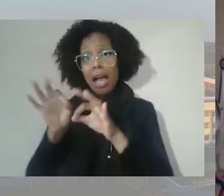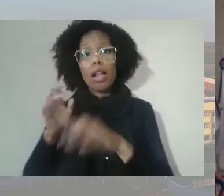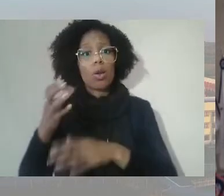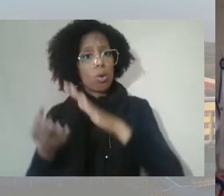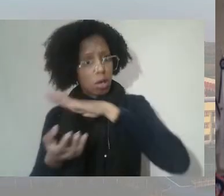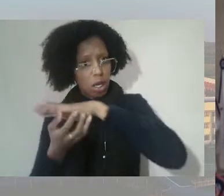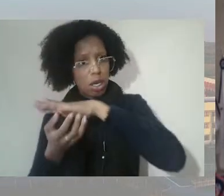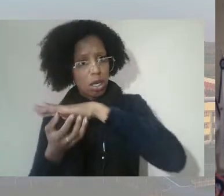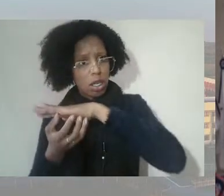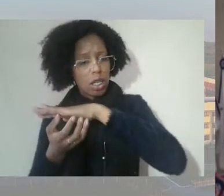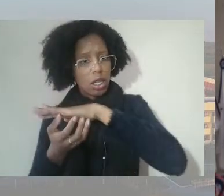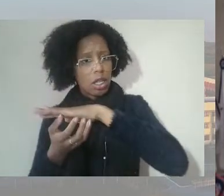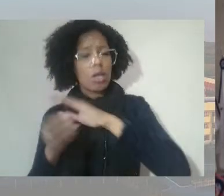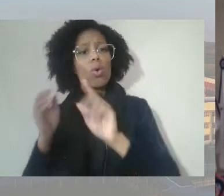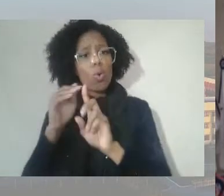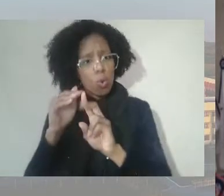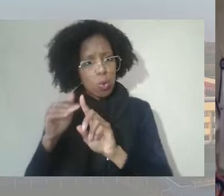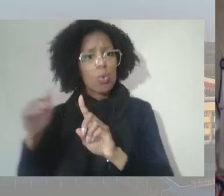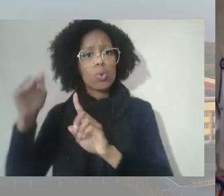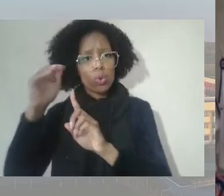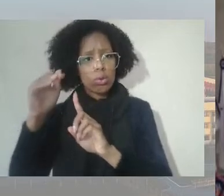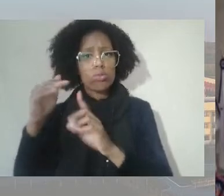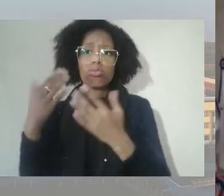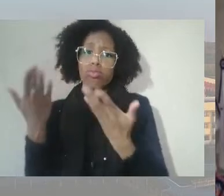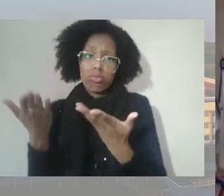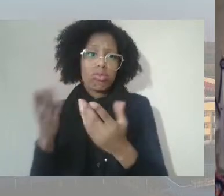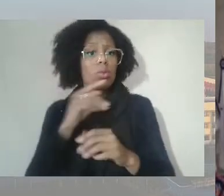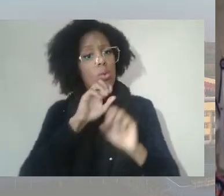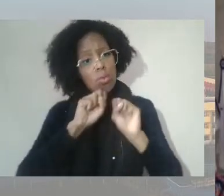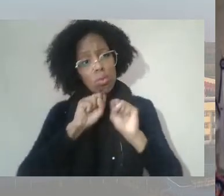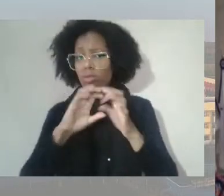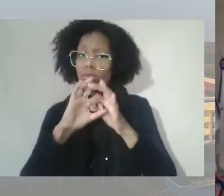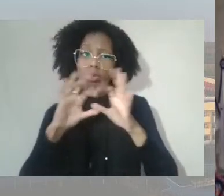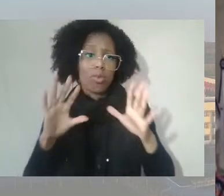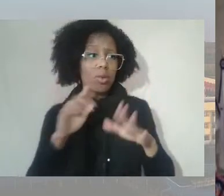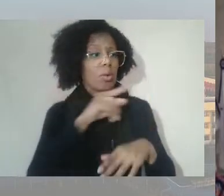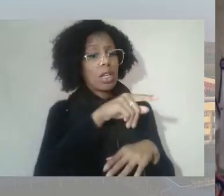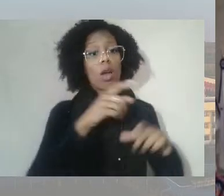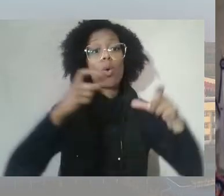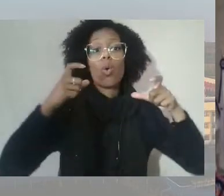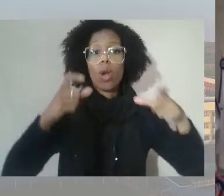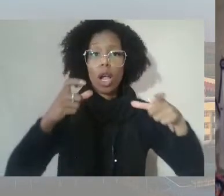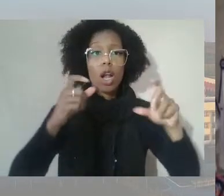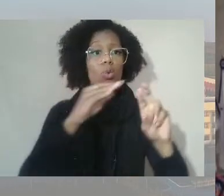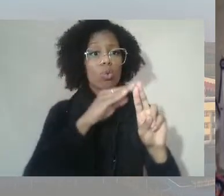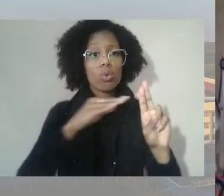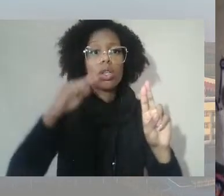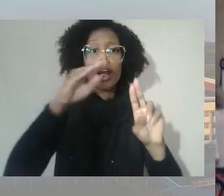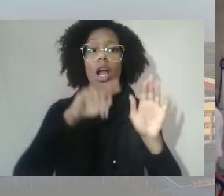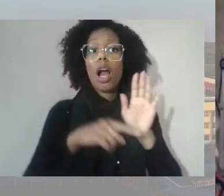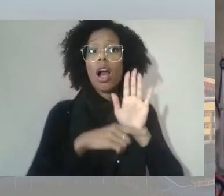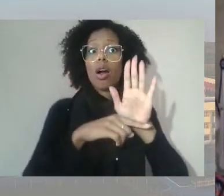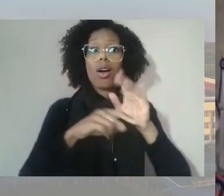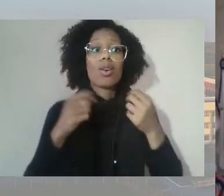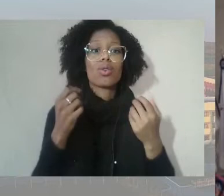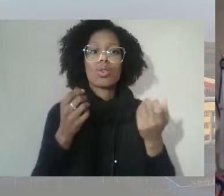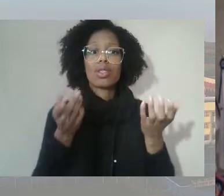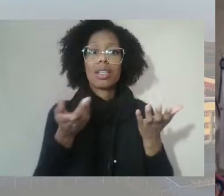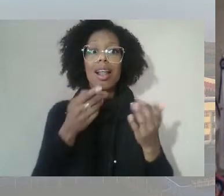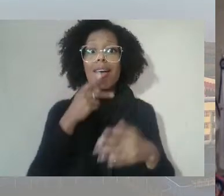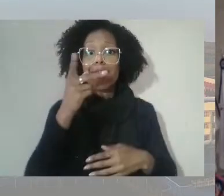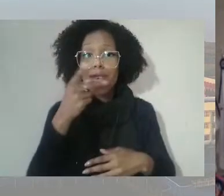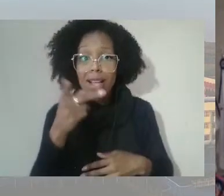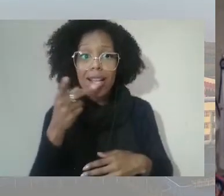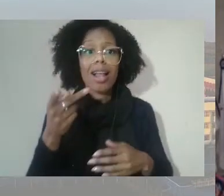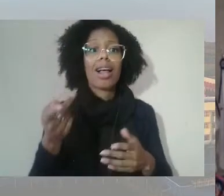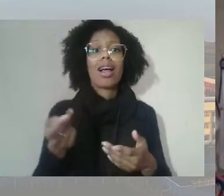que o Consune é o espaço máximo de manifestações e debates desta instituição, cabendo desta forma a legítima